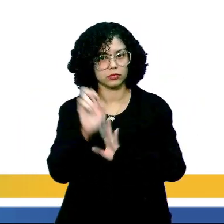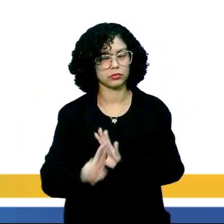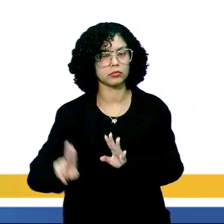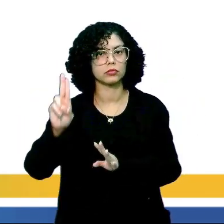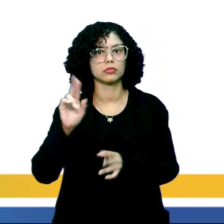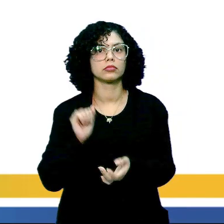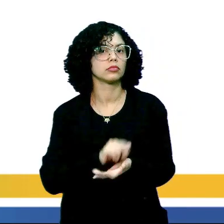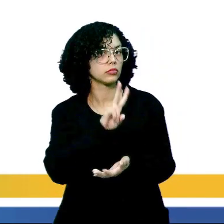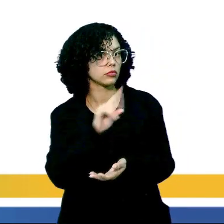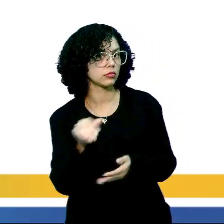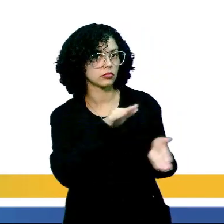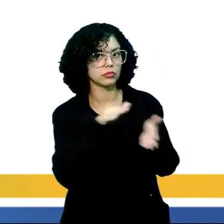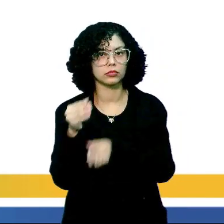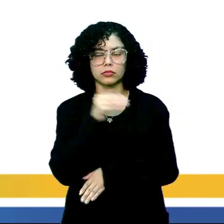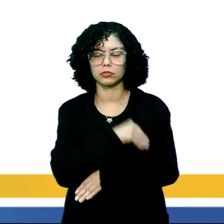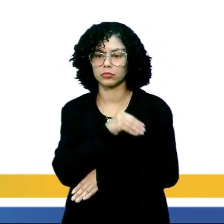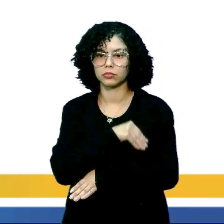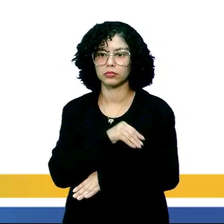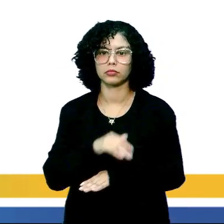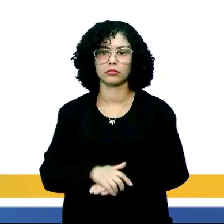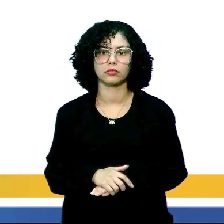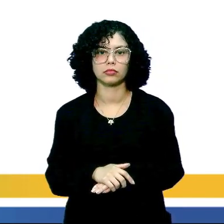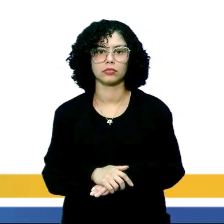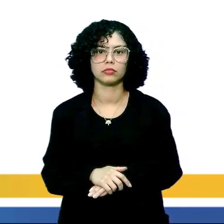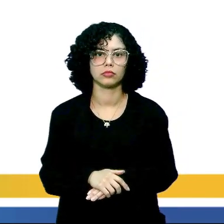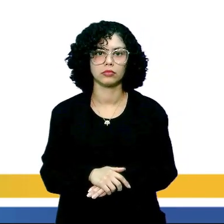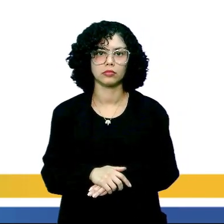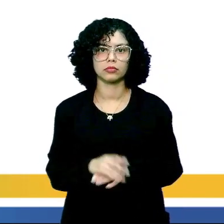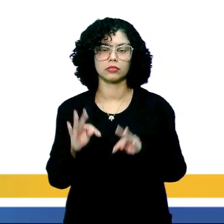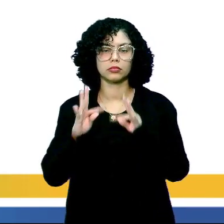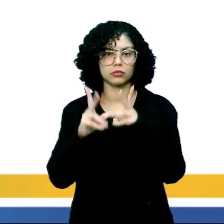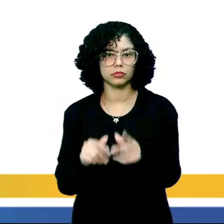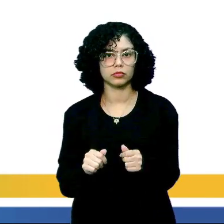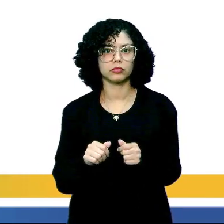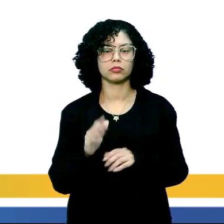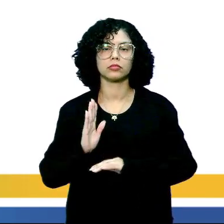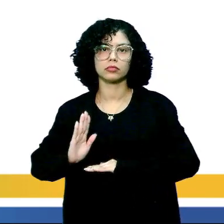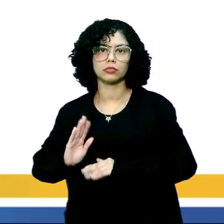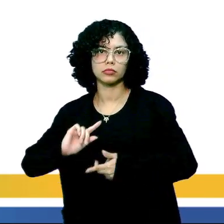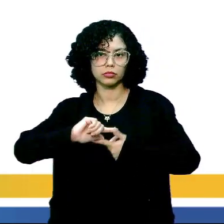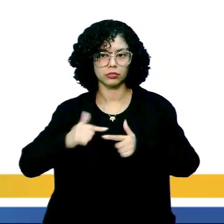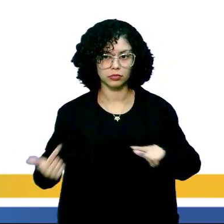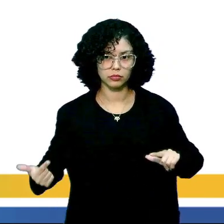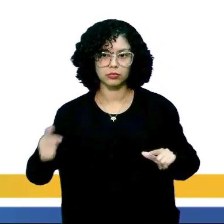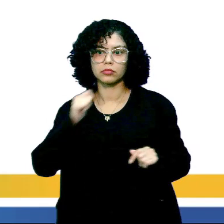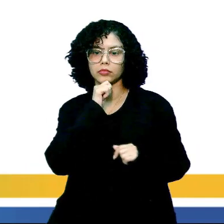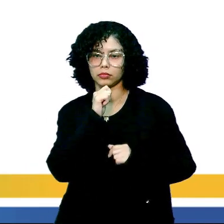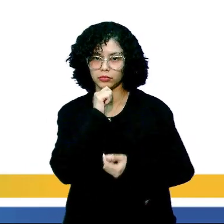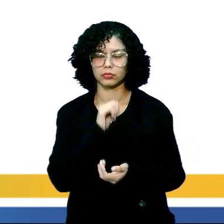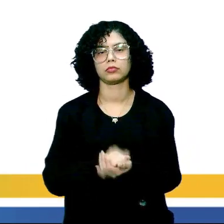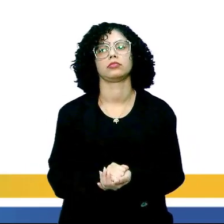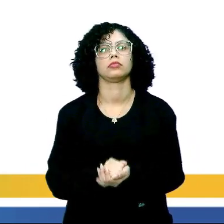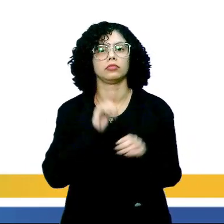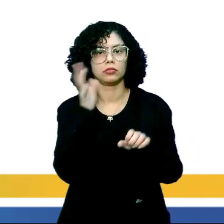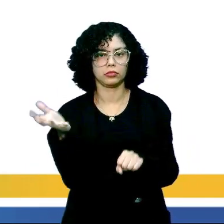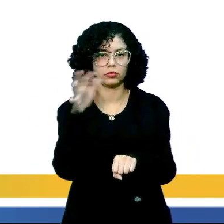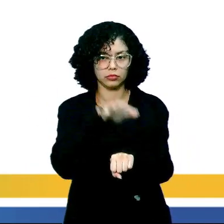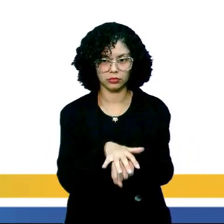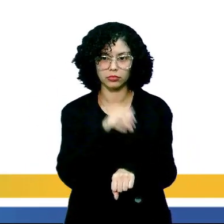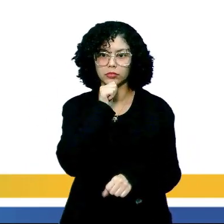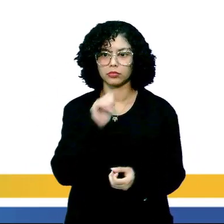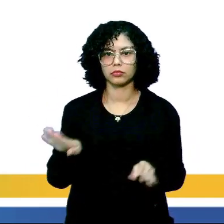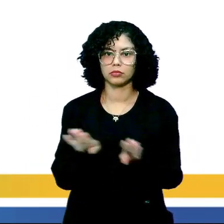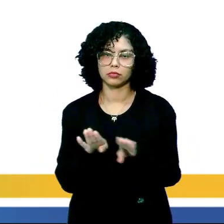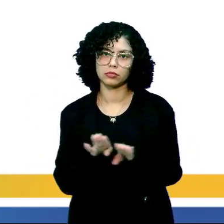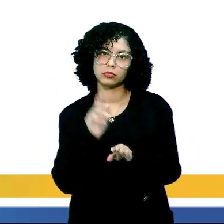Europa, vai passar a ser assalariado, certo? Isso tudo é modernidade, né, gente? O Brasil ainda vive uma fase colonial.